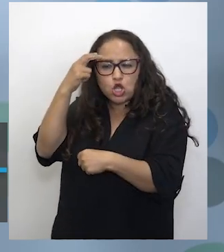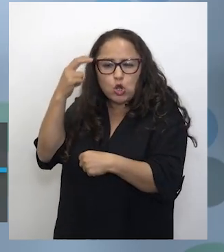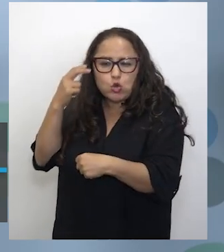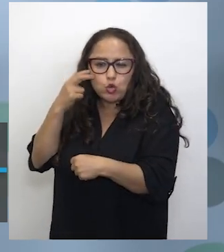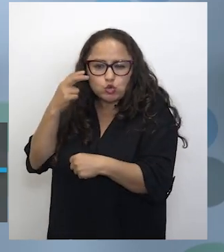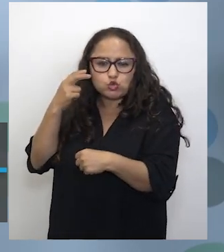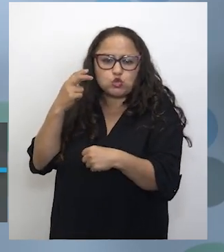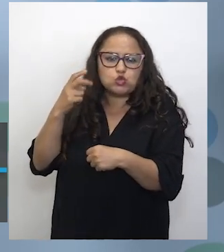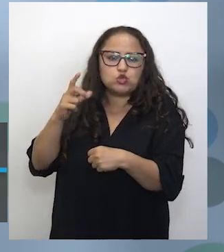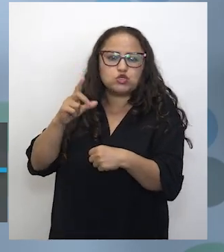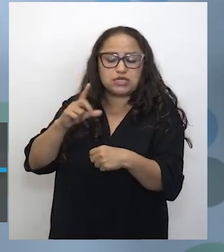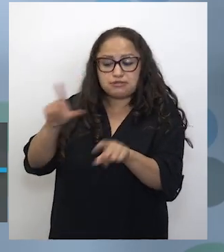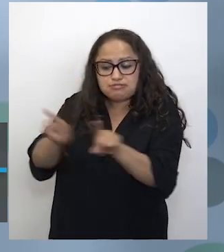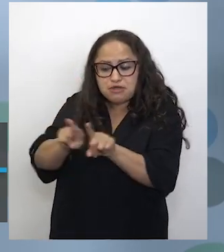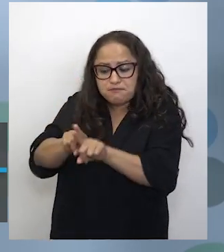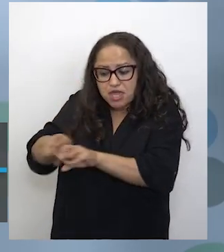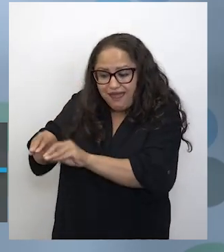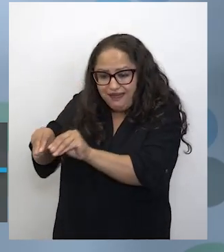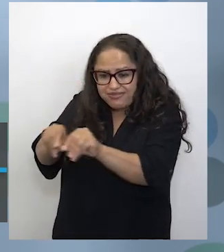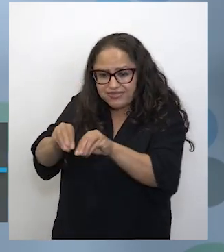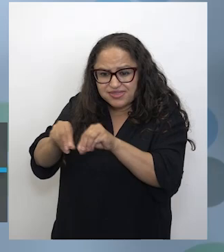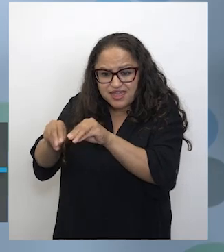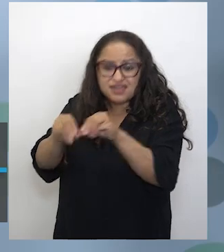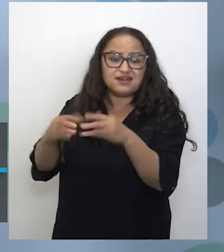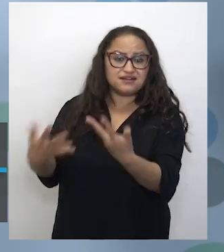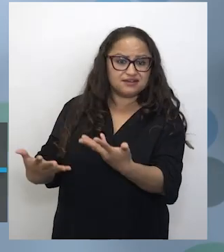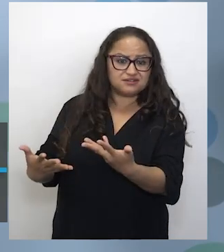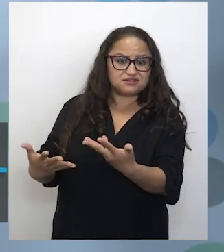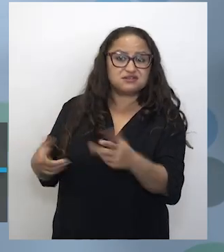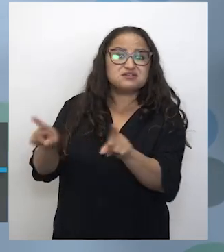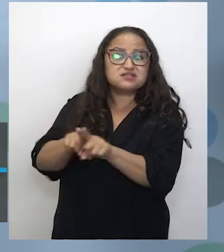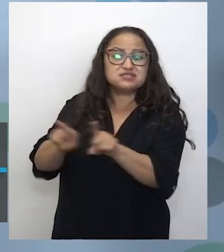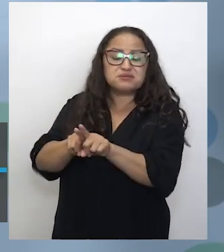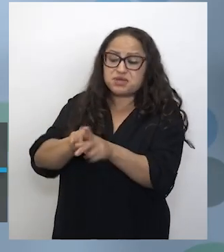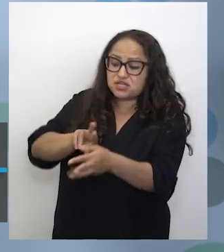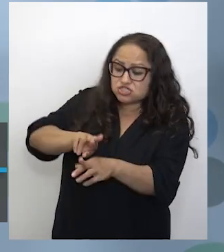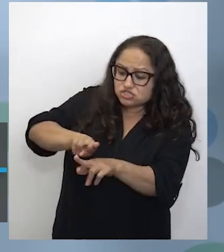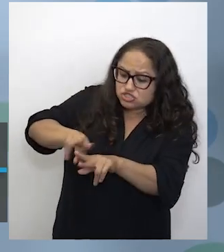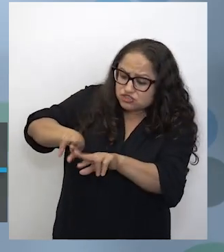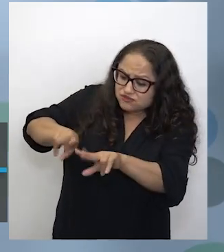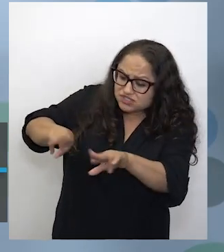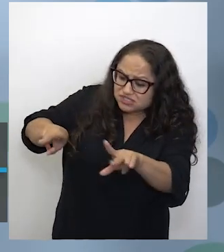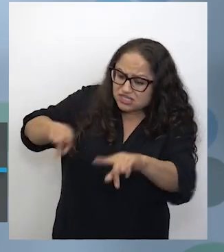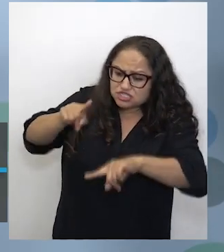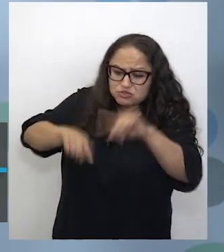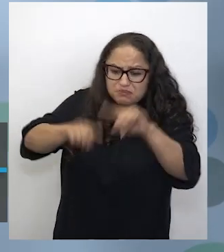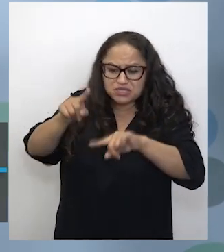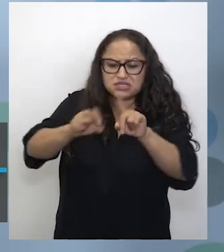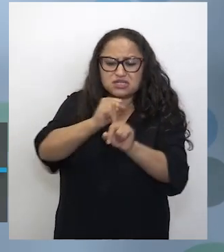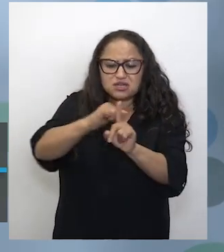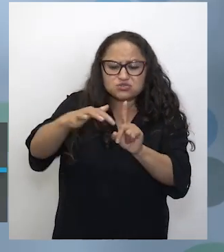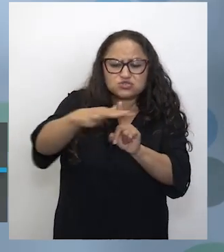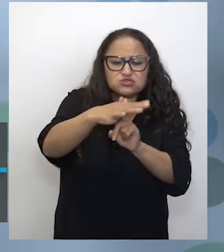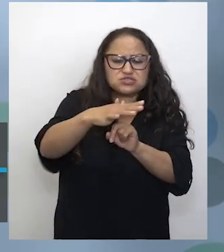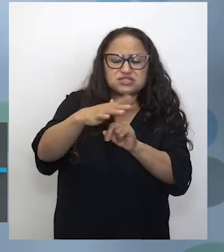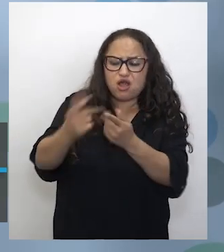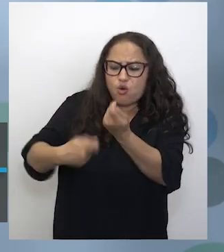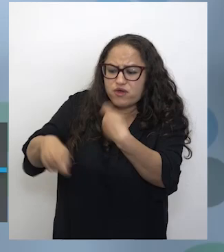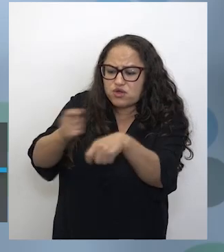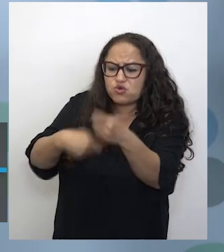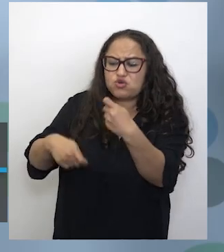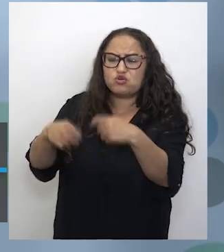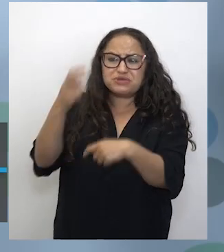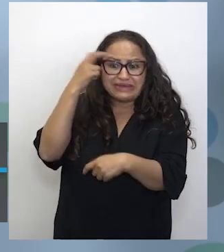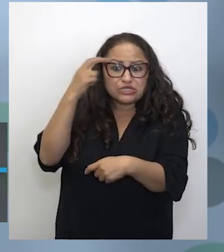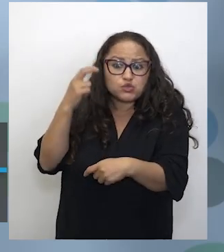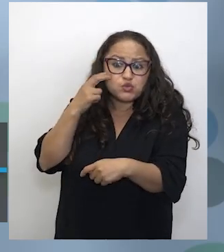em relação ao território, em relação à grande diversidade material, social, econômica e